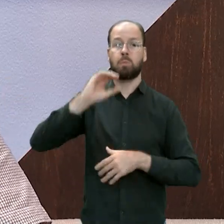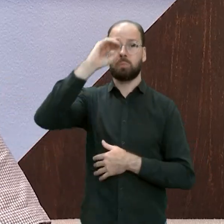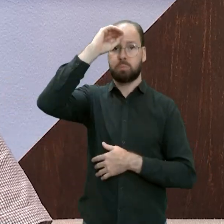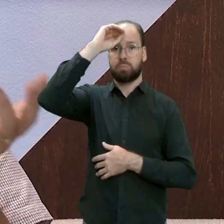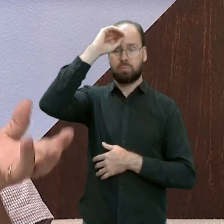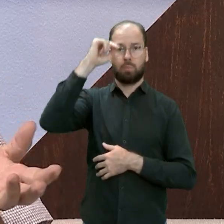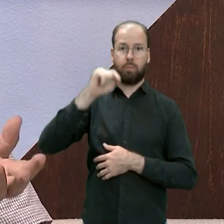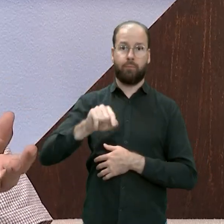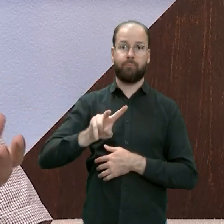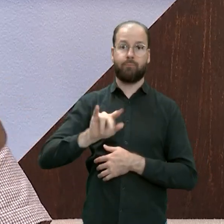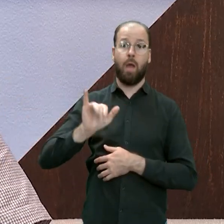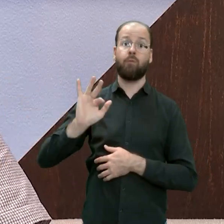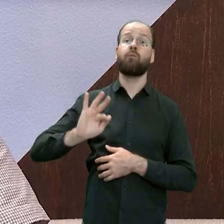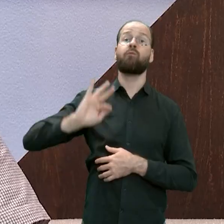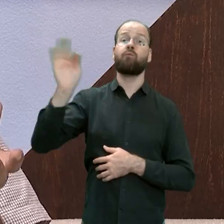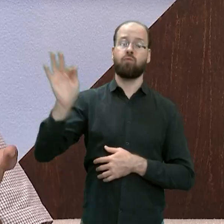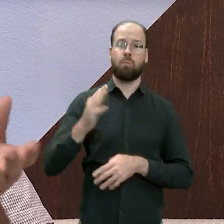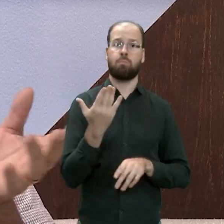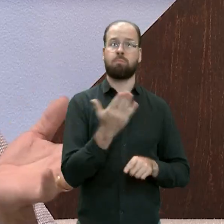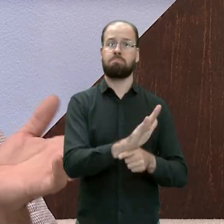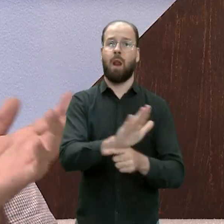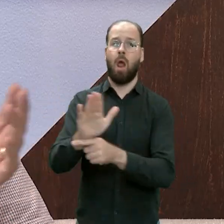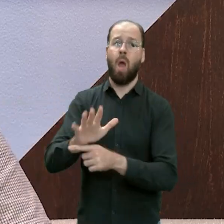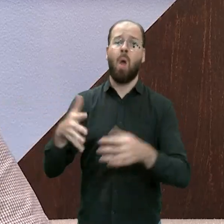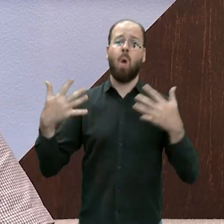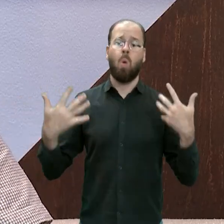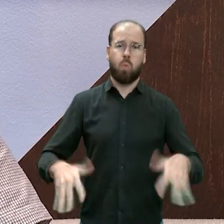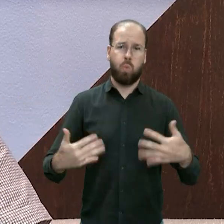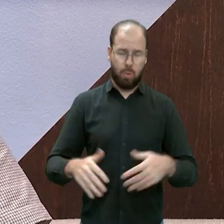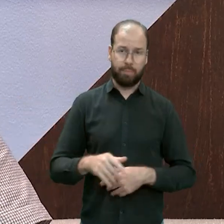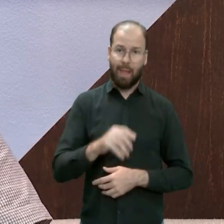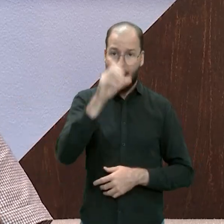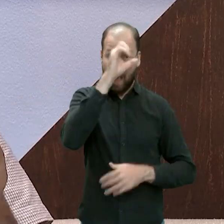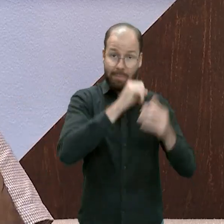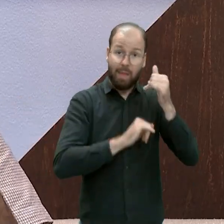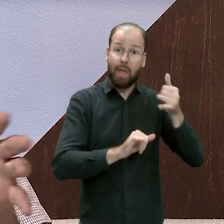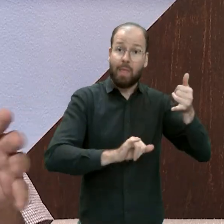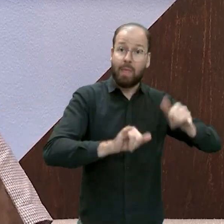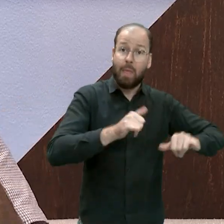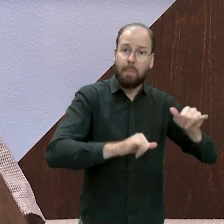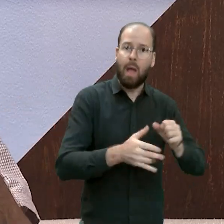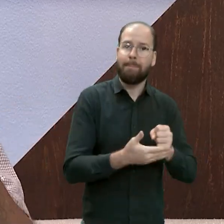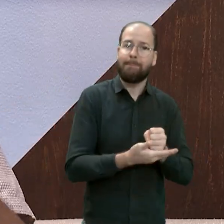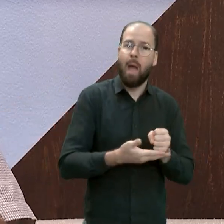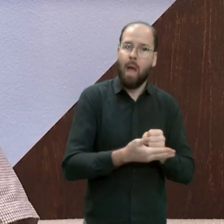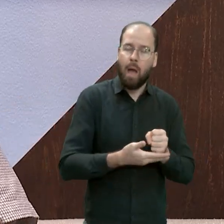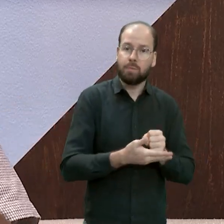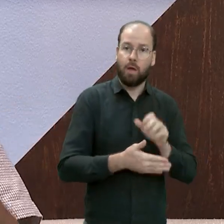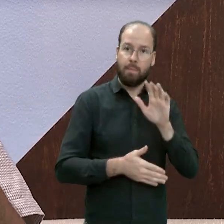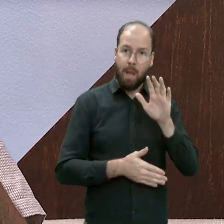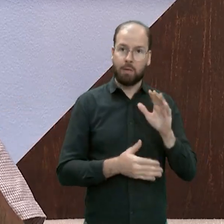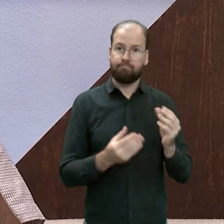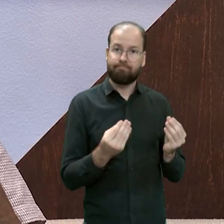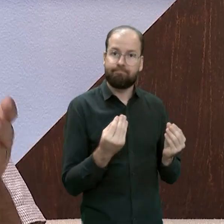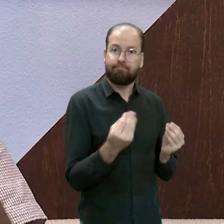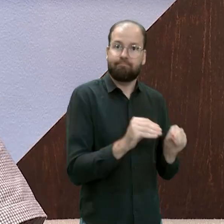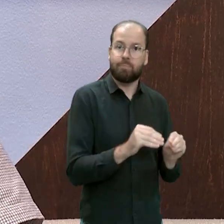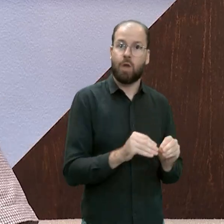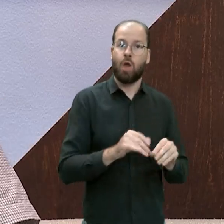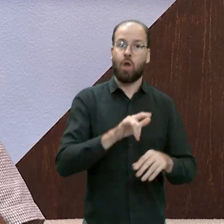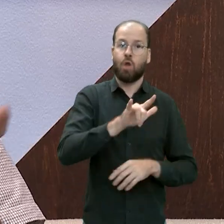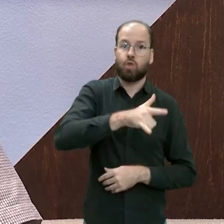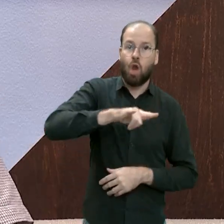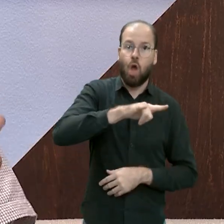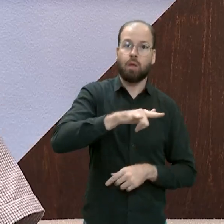quanto que isso vai repercutir. Então ele está aprendendo a química básica, mas ele não sabe que colocando no drone o que isso